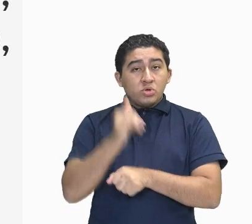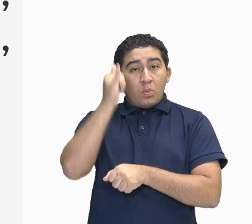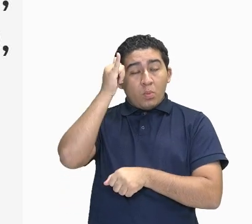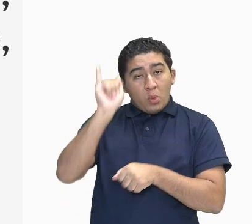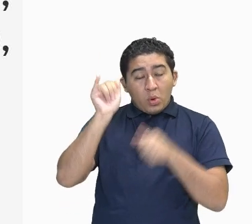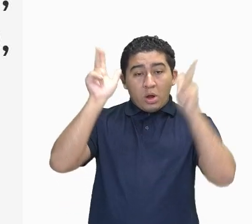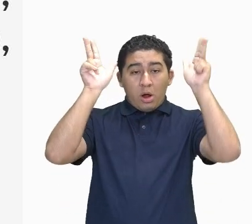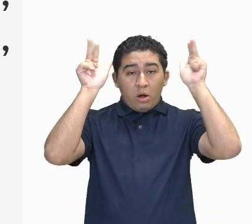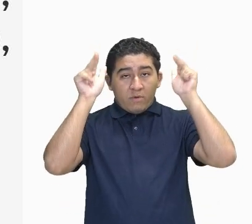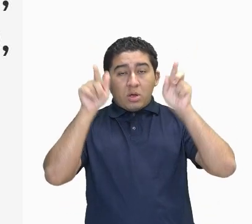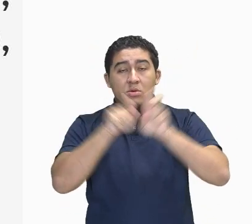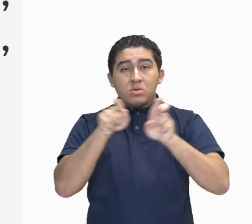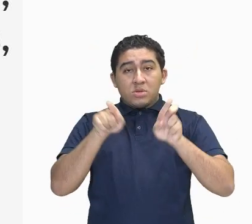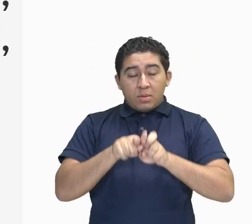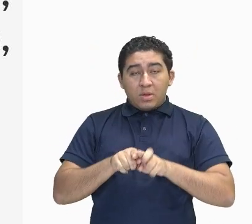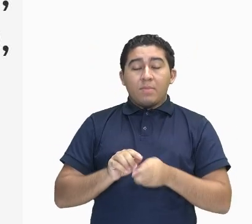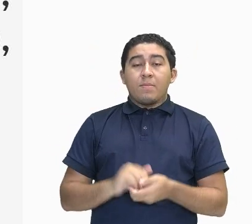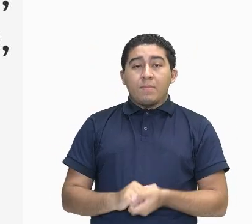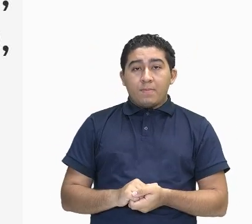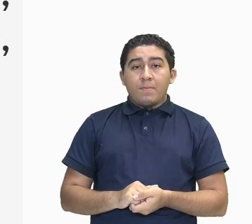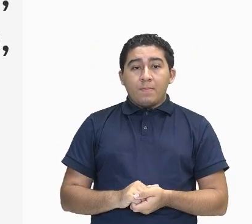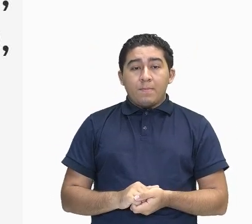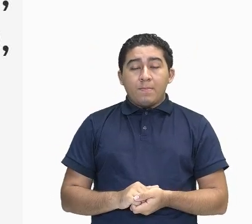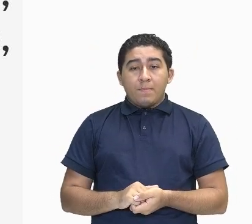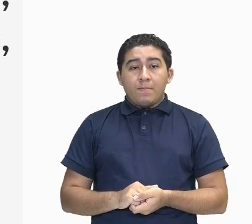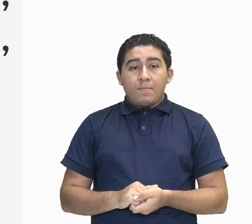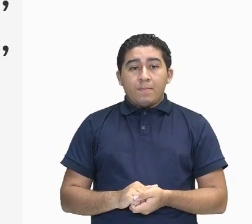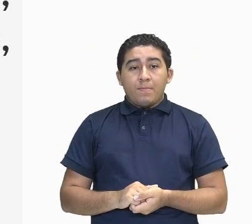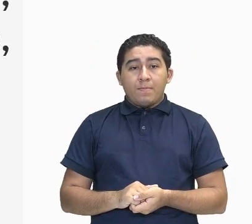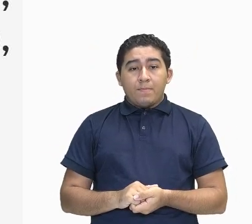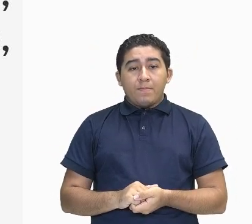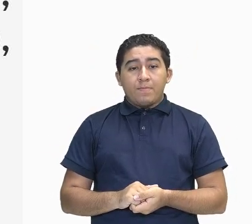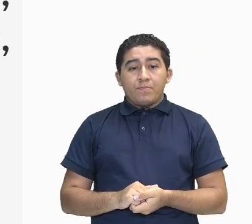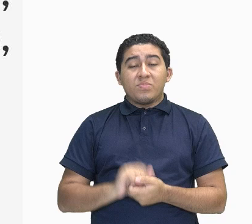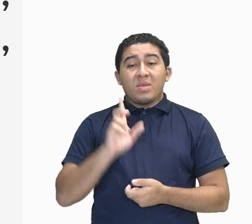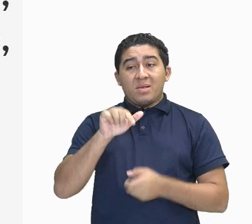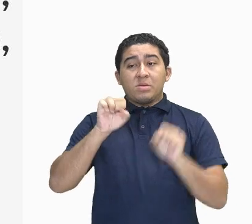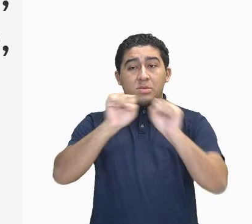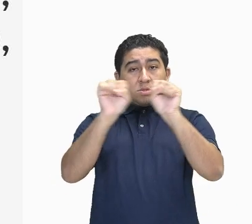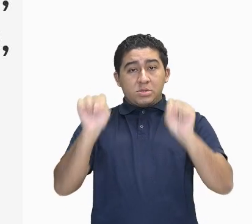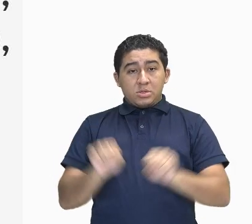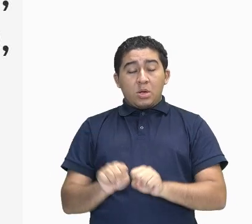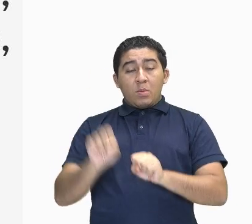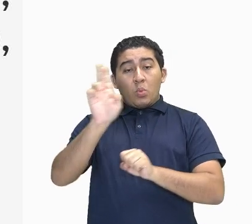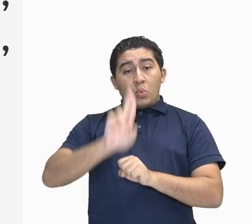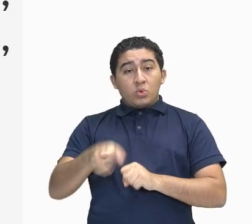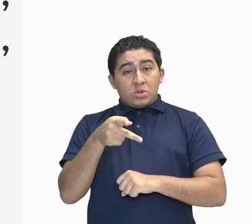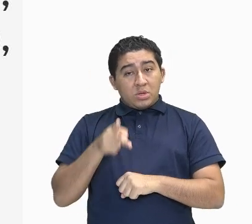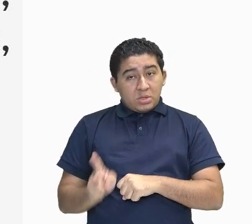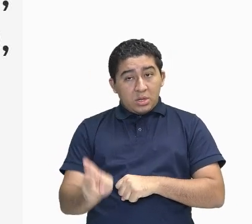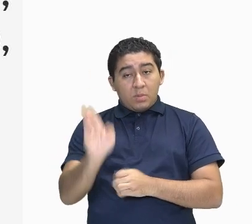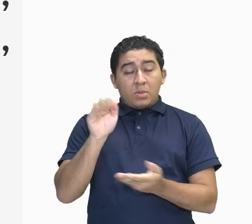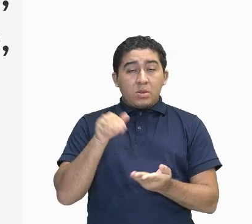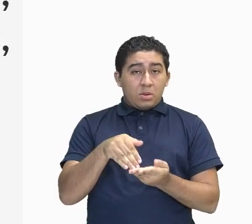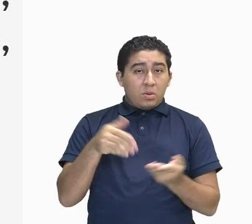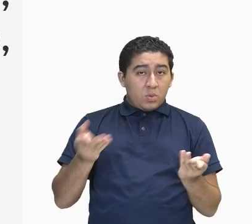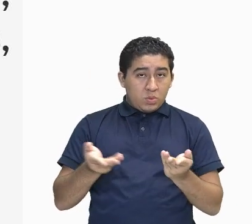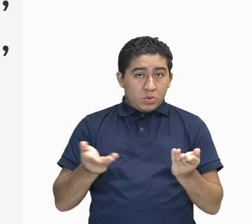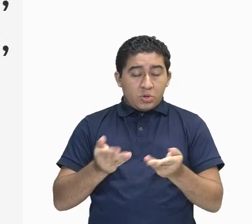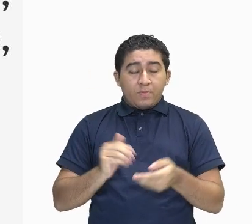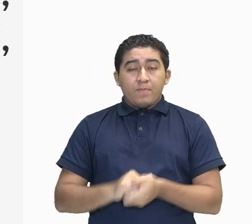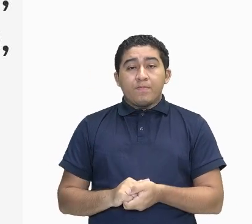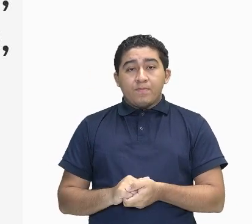e ovelhas, tá? Então, são sistemas que estão sendo utilizados muito atualmente, né,